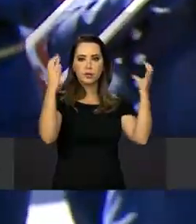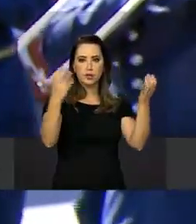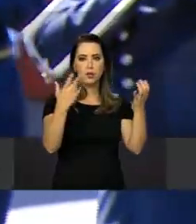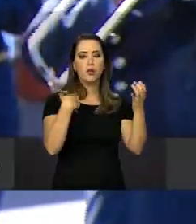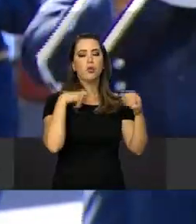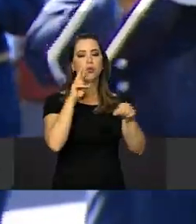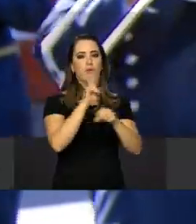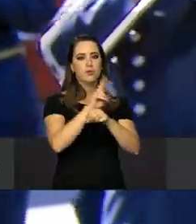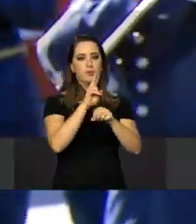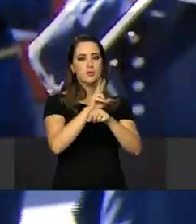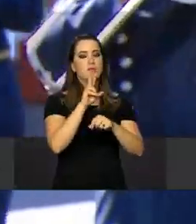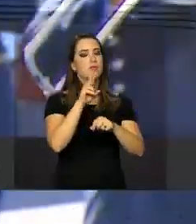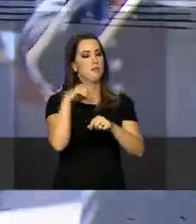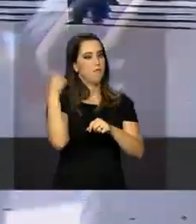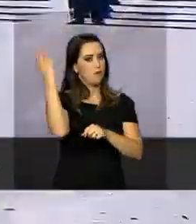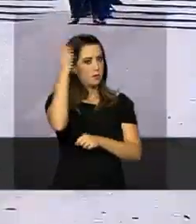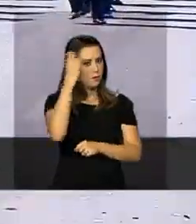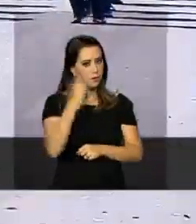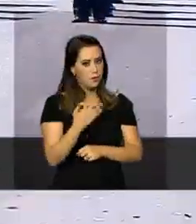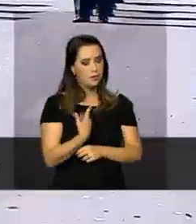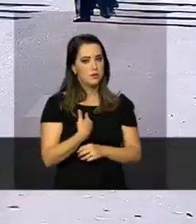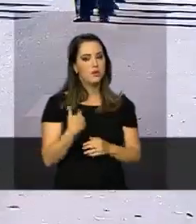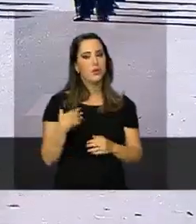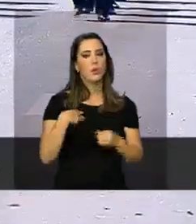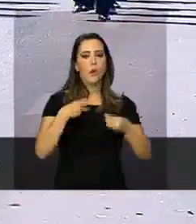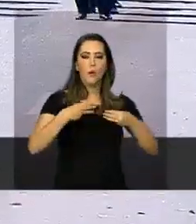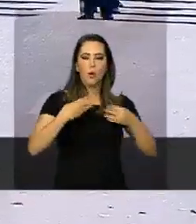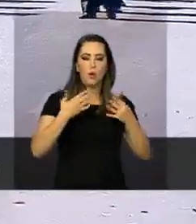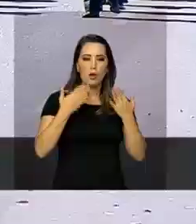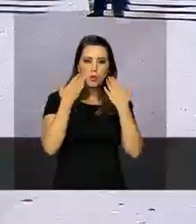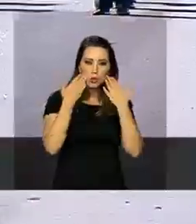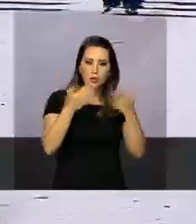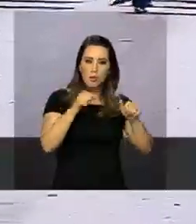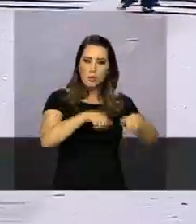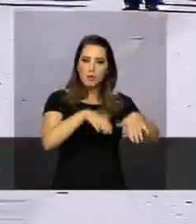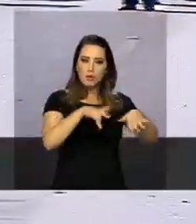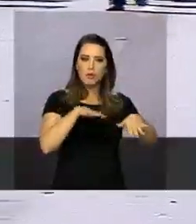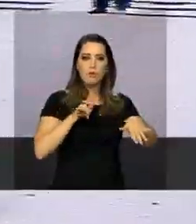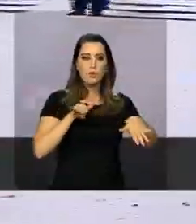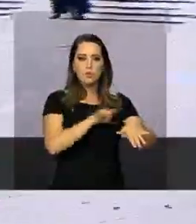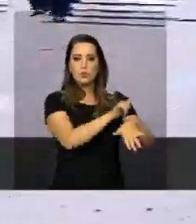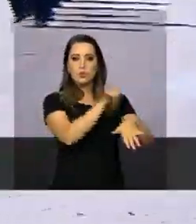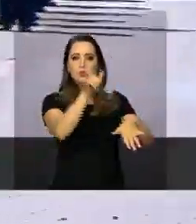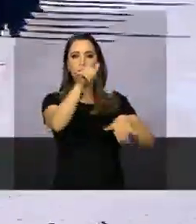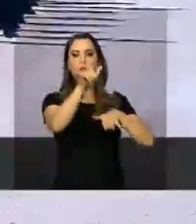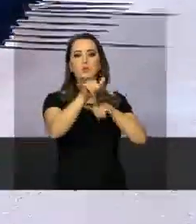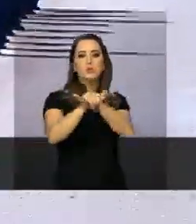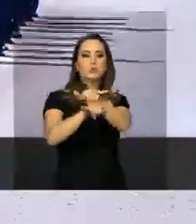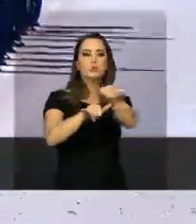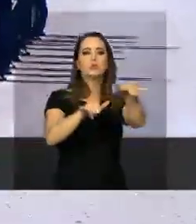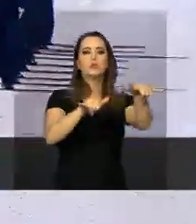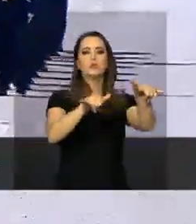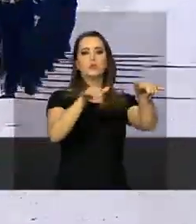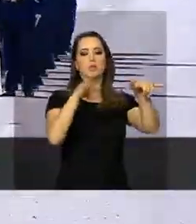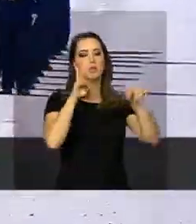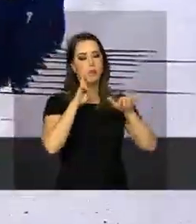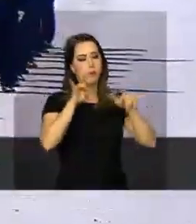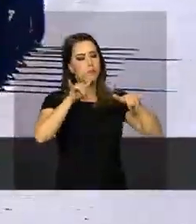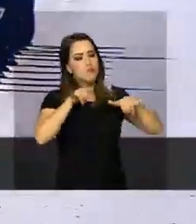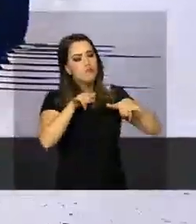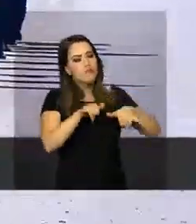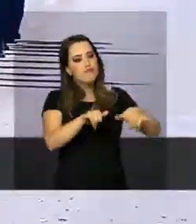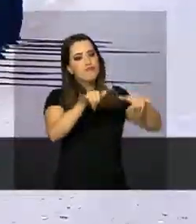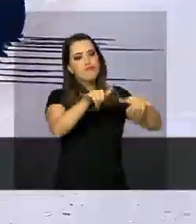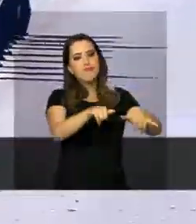pátria. Durante o desfile terrestre, teremos aeronaves passando, fazendo o desfile aéreo.